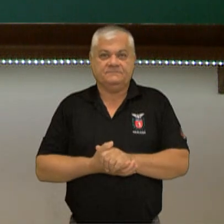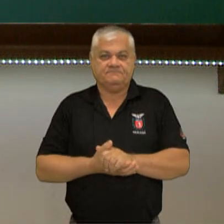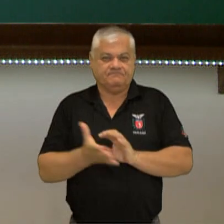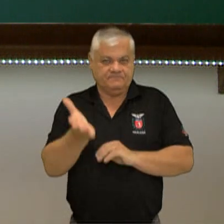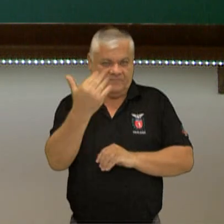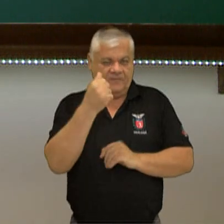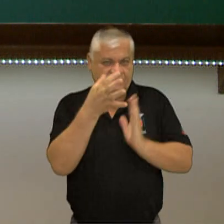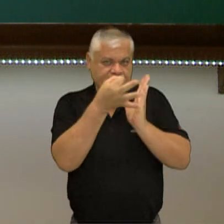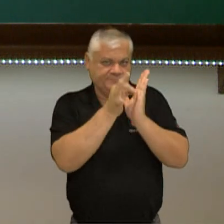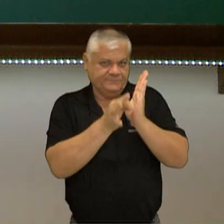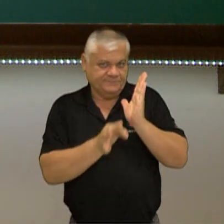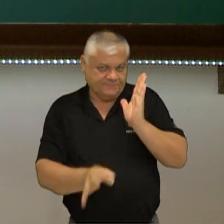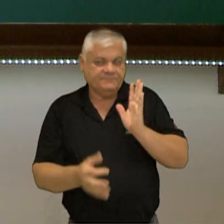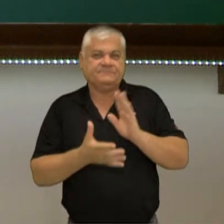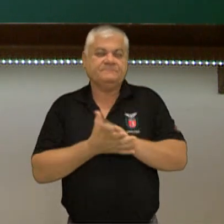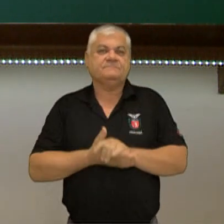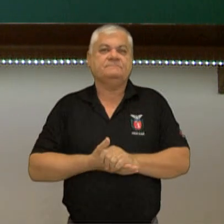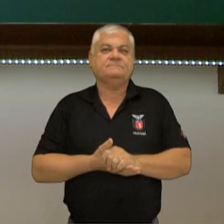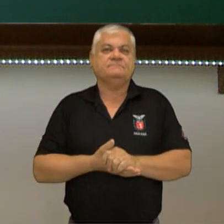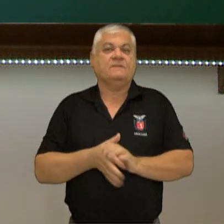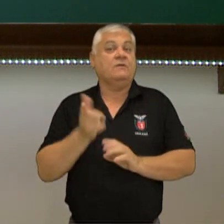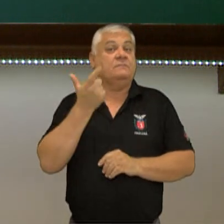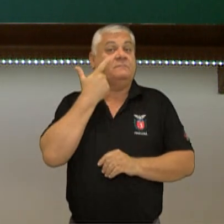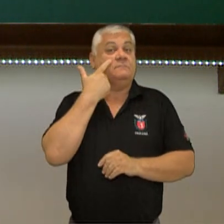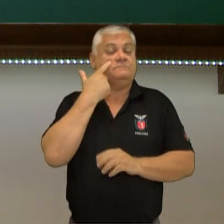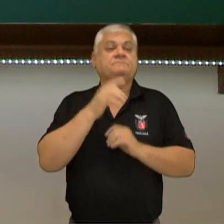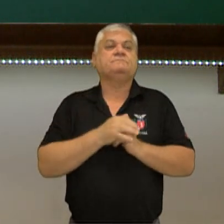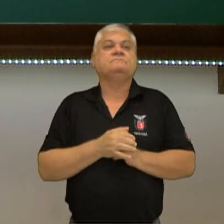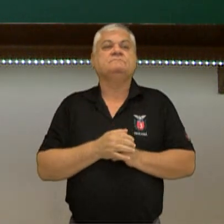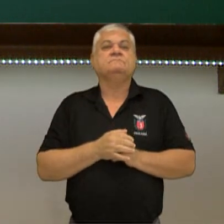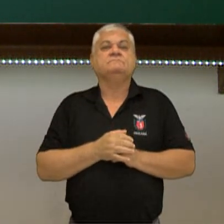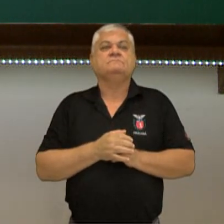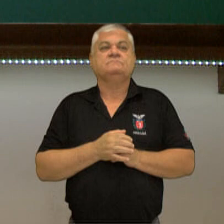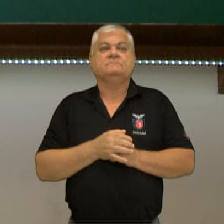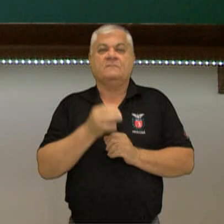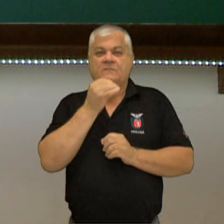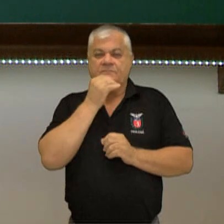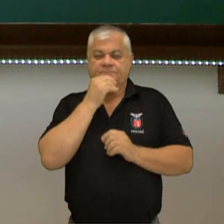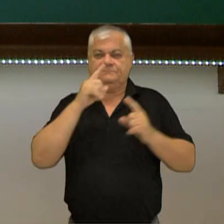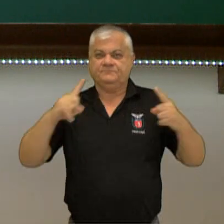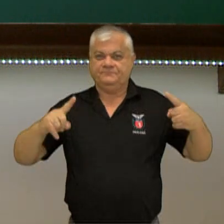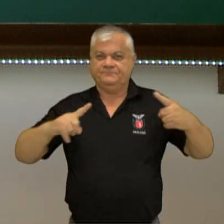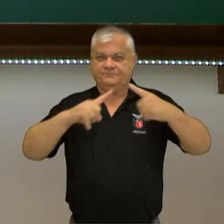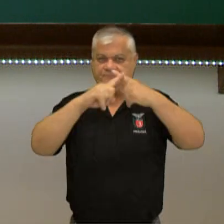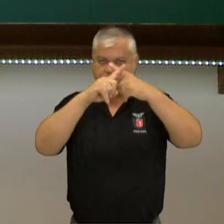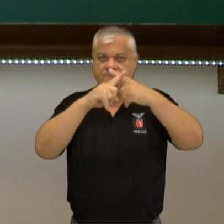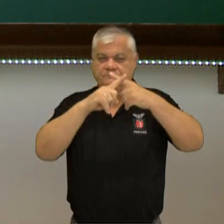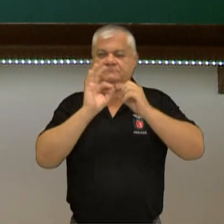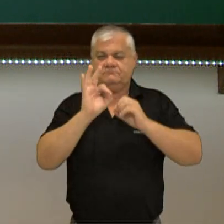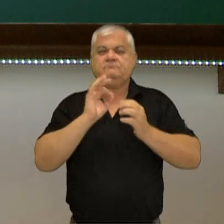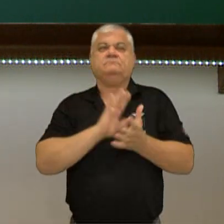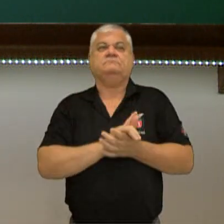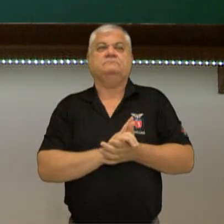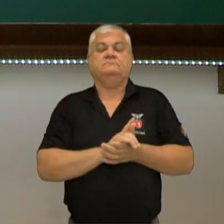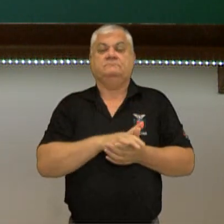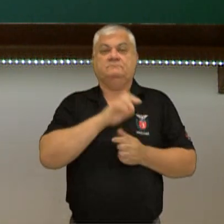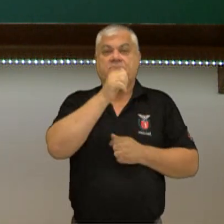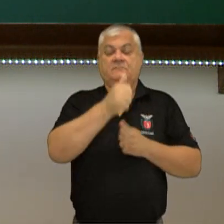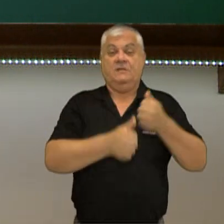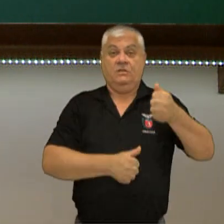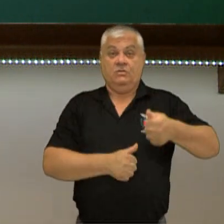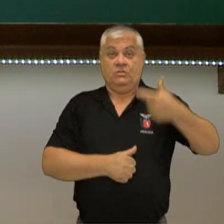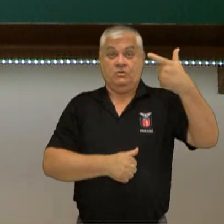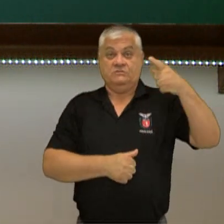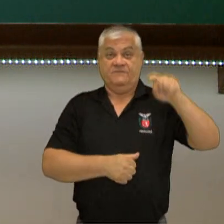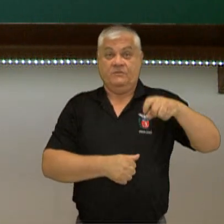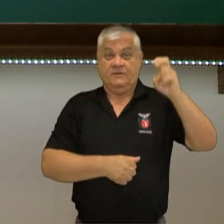Vamos para a correção da atividade? Olha só, a gente vai fazer então uma regrinha de 3 e a gente tem lá 12,5